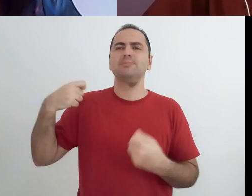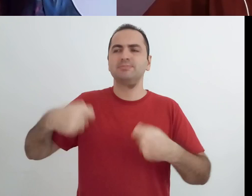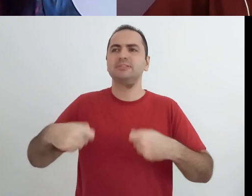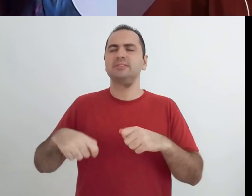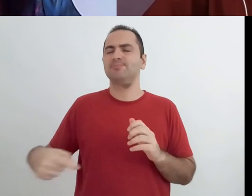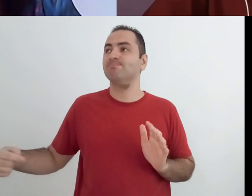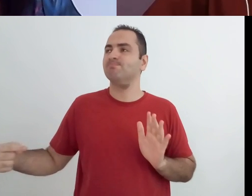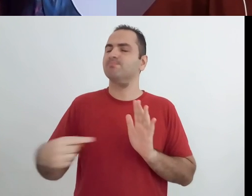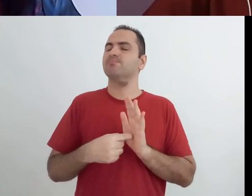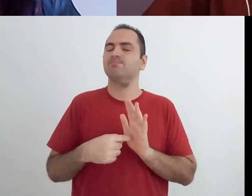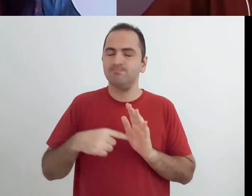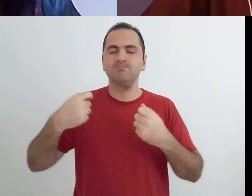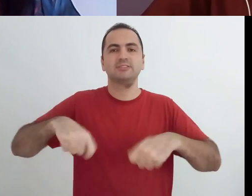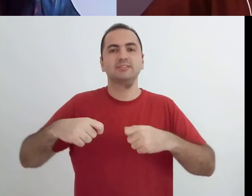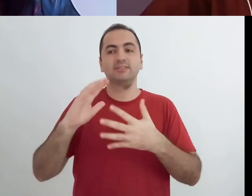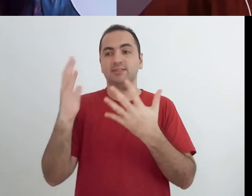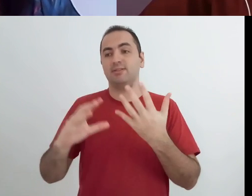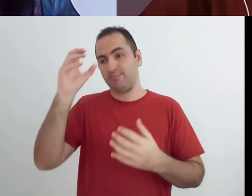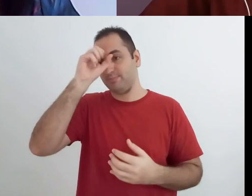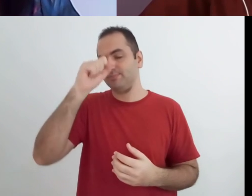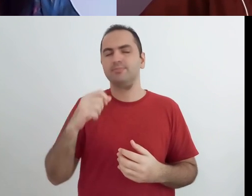famílias elas não aprendem Libras hoje em dia?